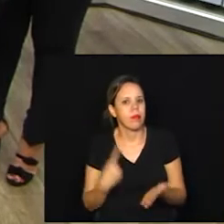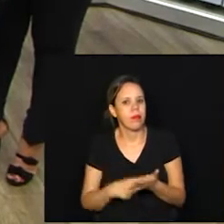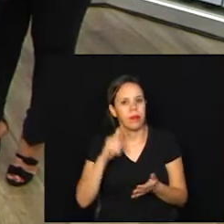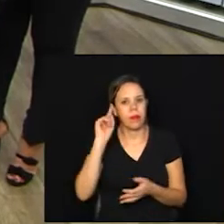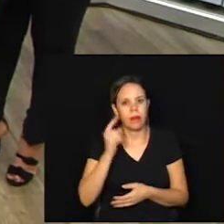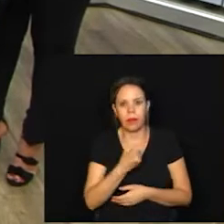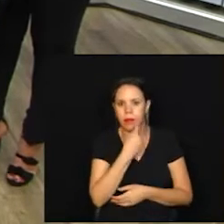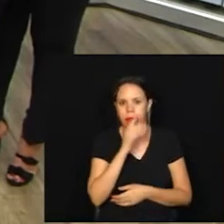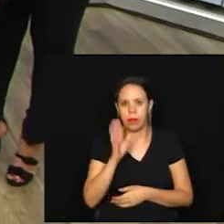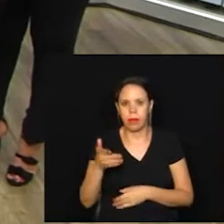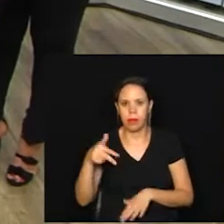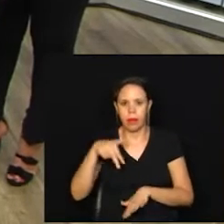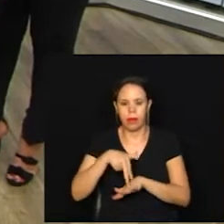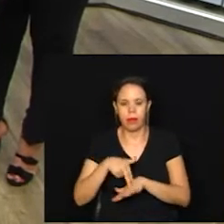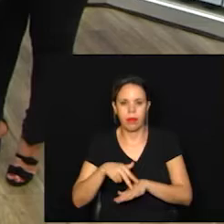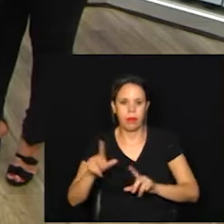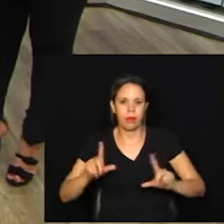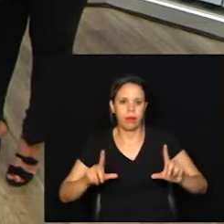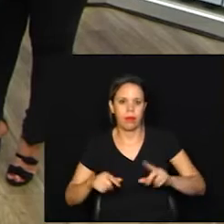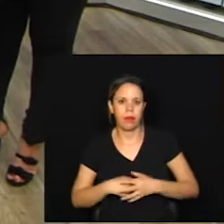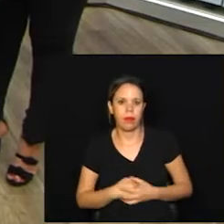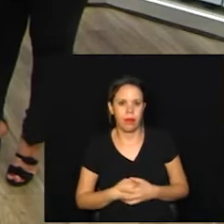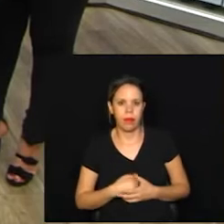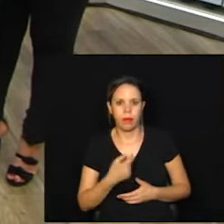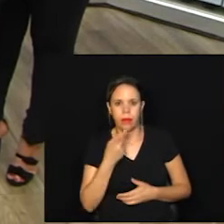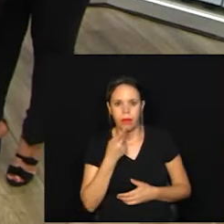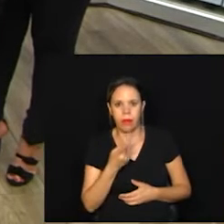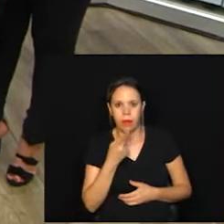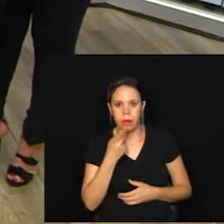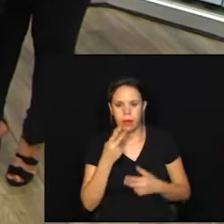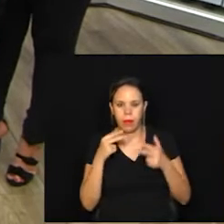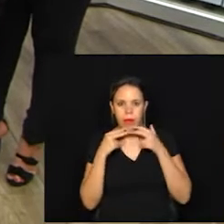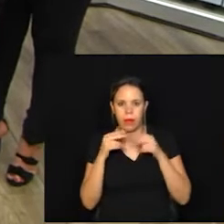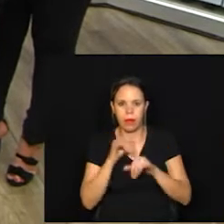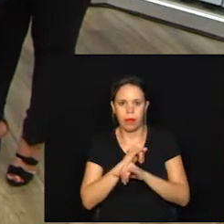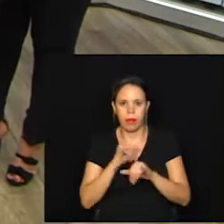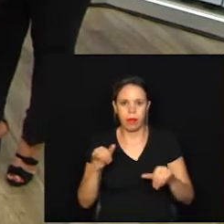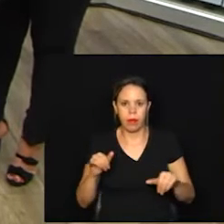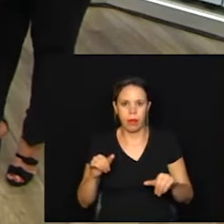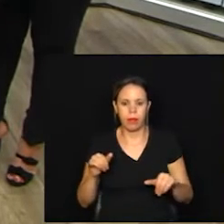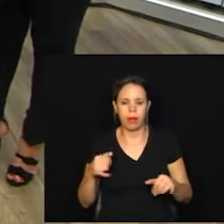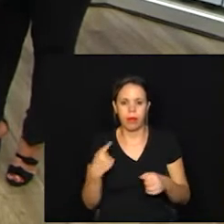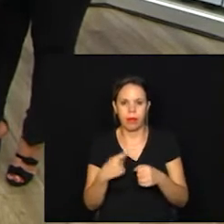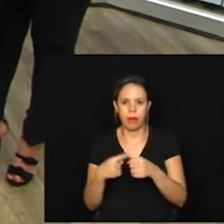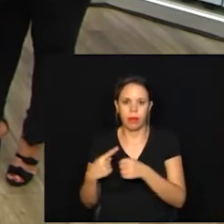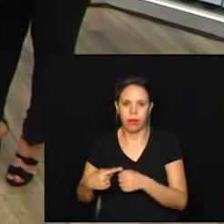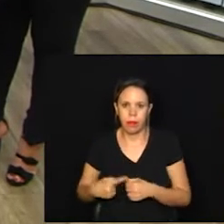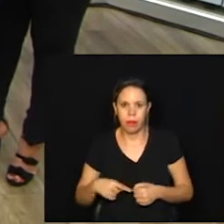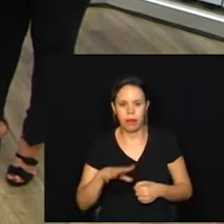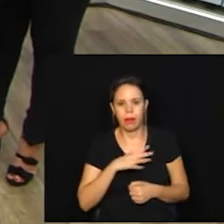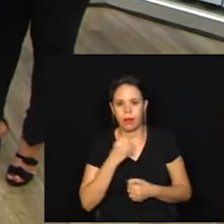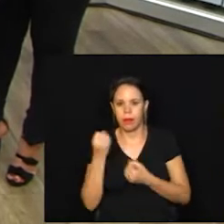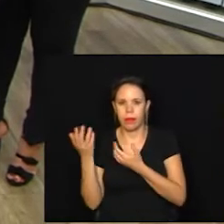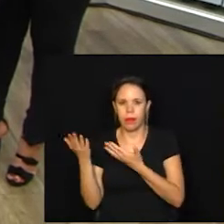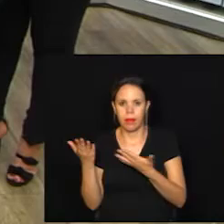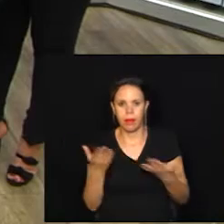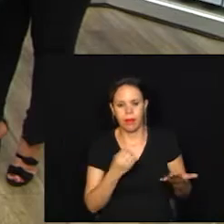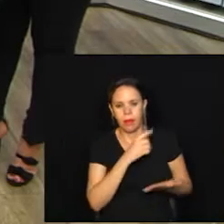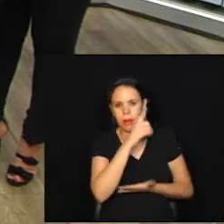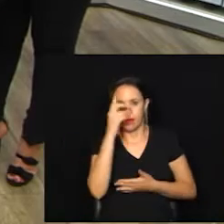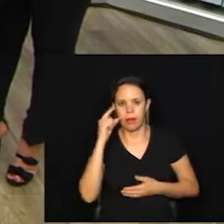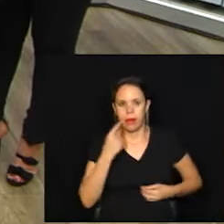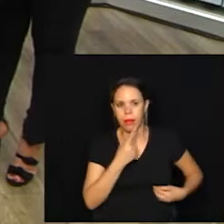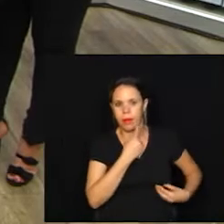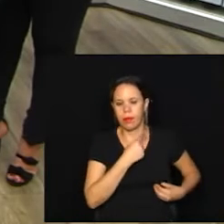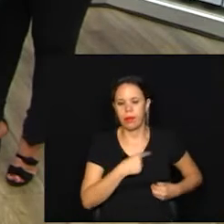Mina Abreu já está aqui nos nossos estúdios para falar das notícias da metrópole de Campinas. Seja bem-vinda, bom dia,